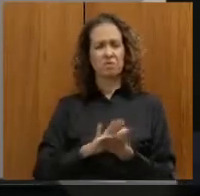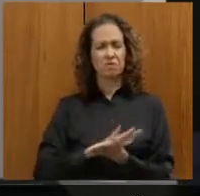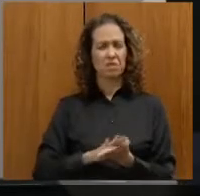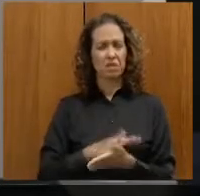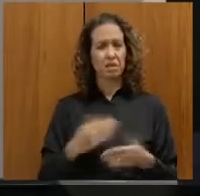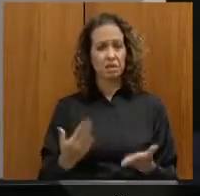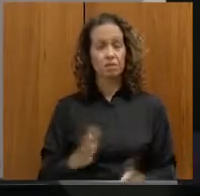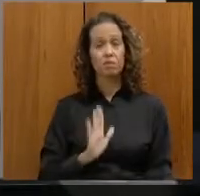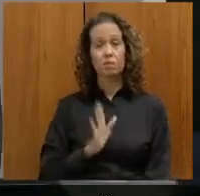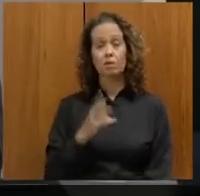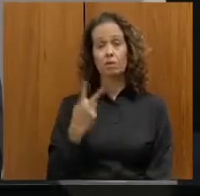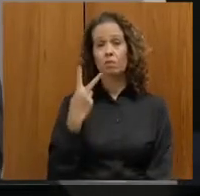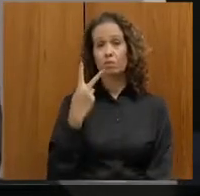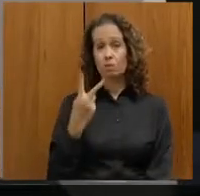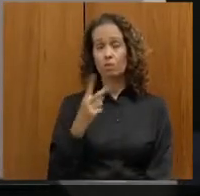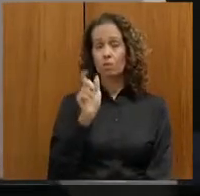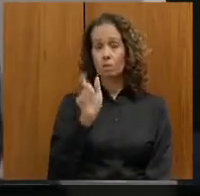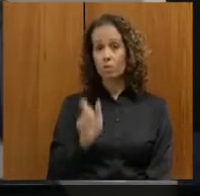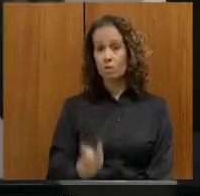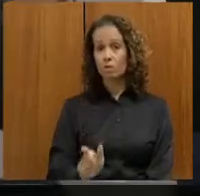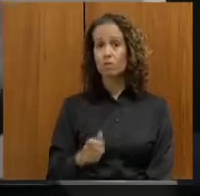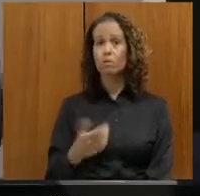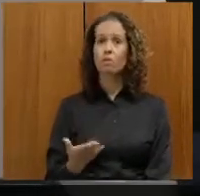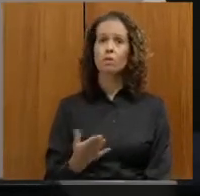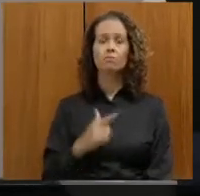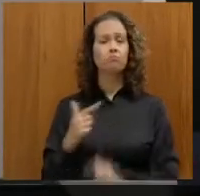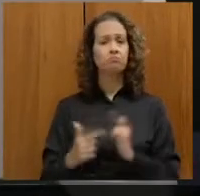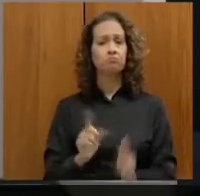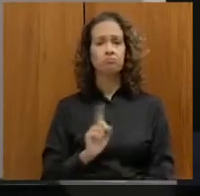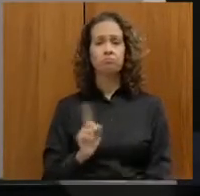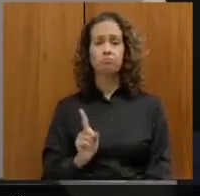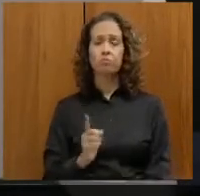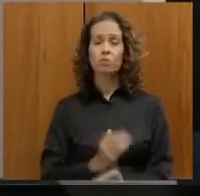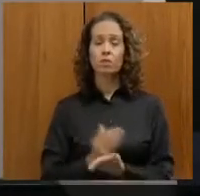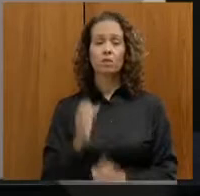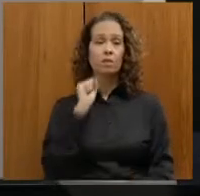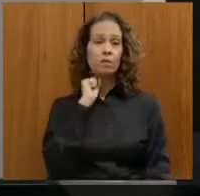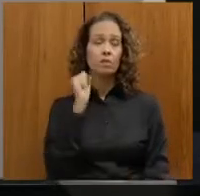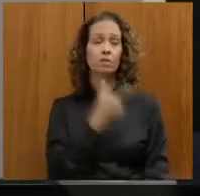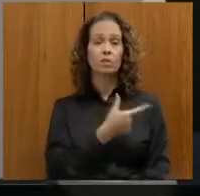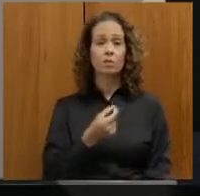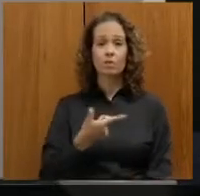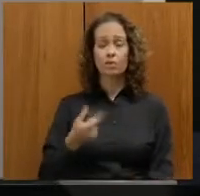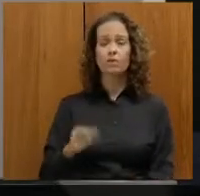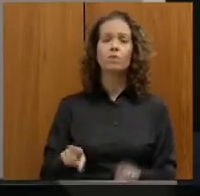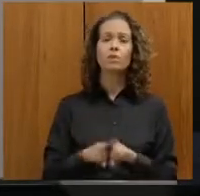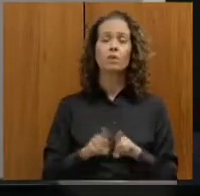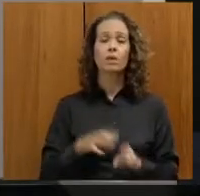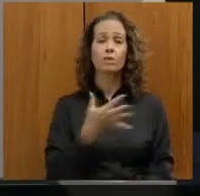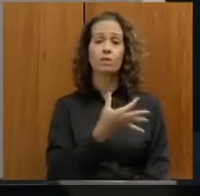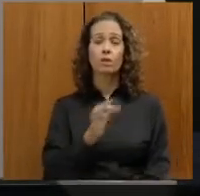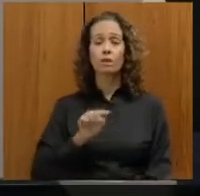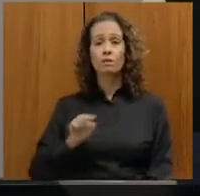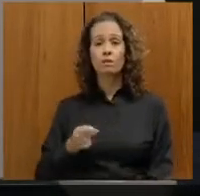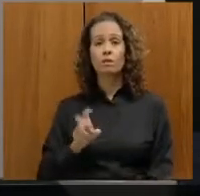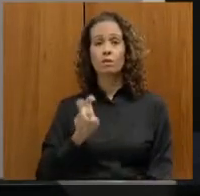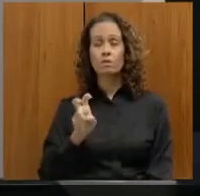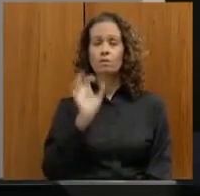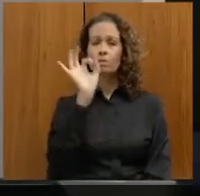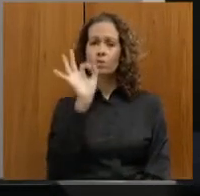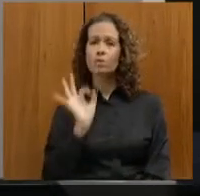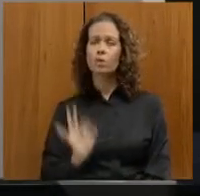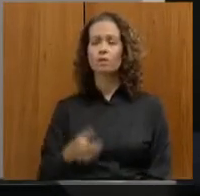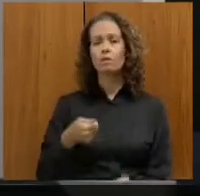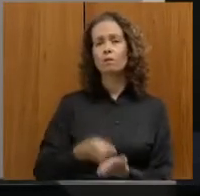desde abril de 2020 e também os dez e meio por cento cobrado de forma ilegal